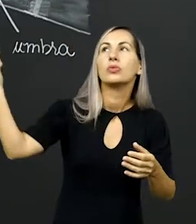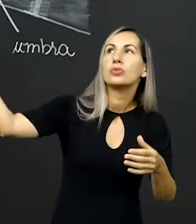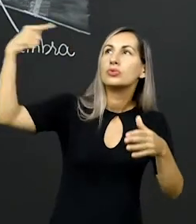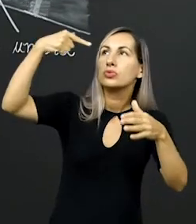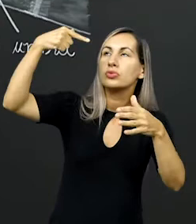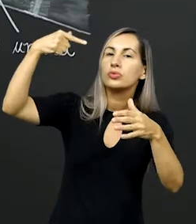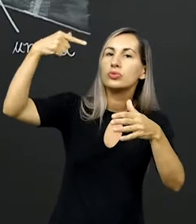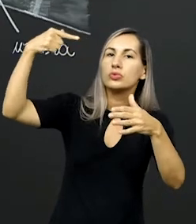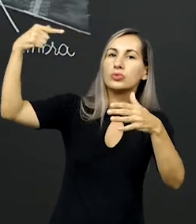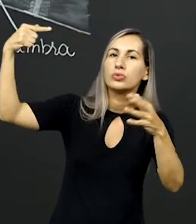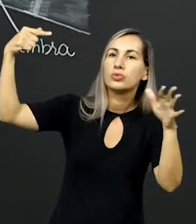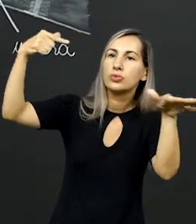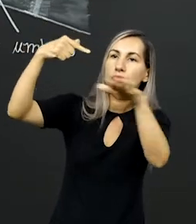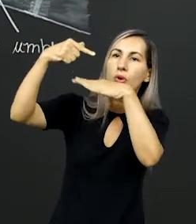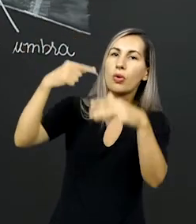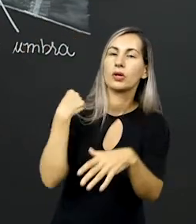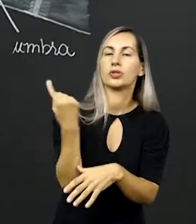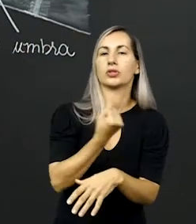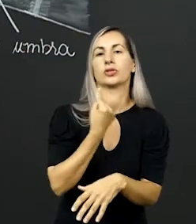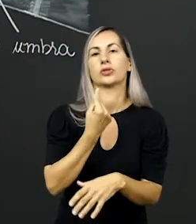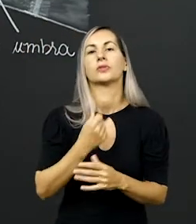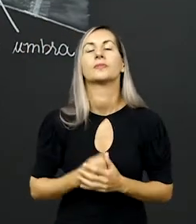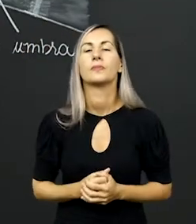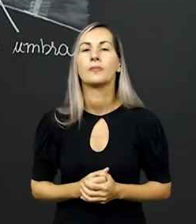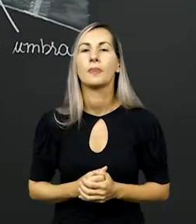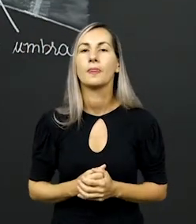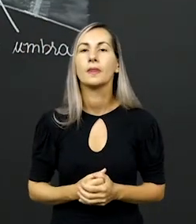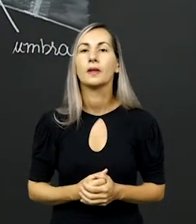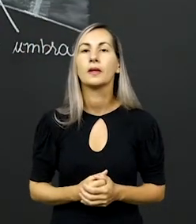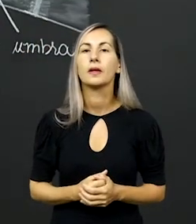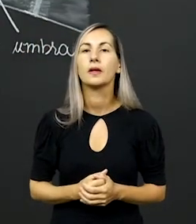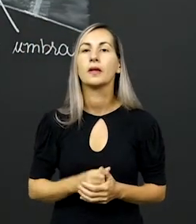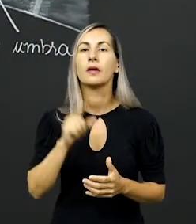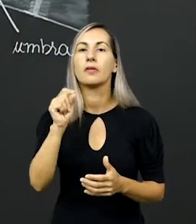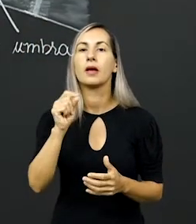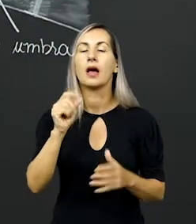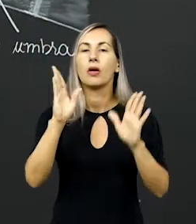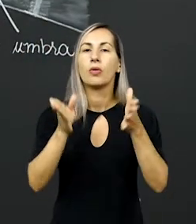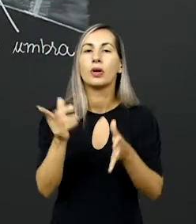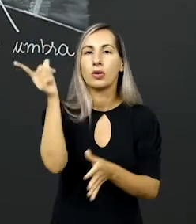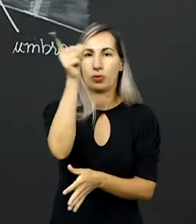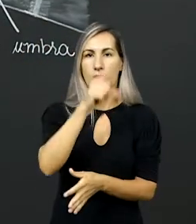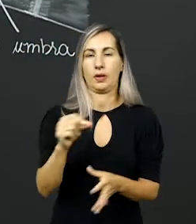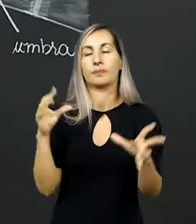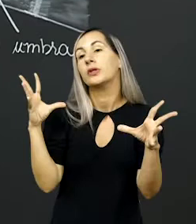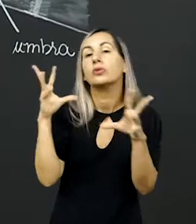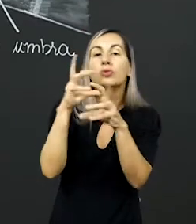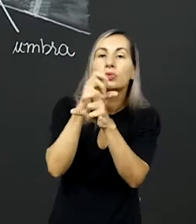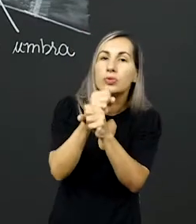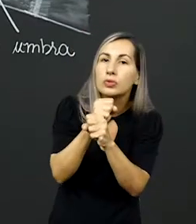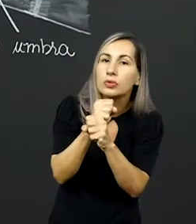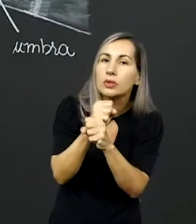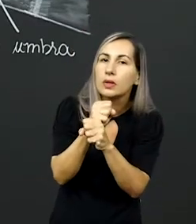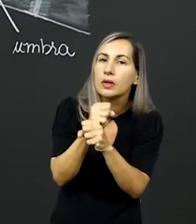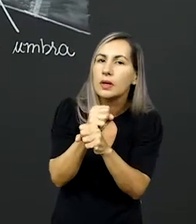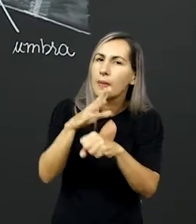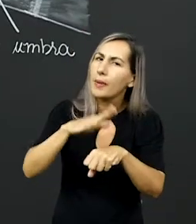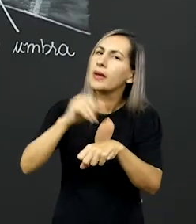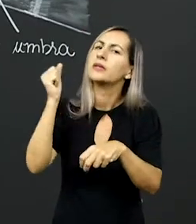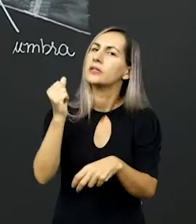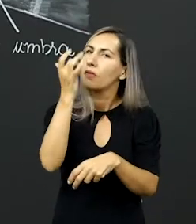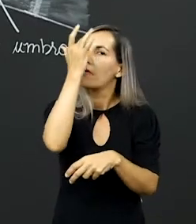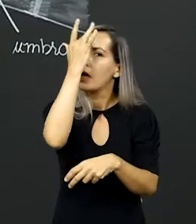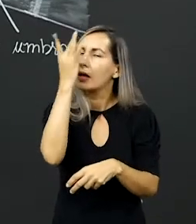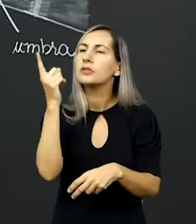Sol diretamente para a gente. Aí a gente vai para o eclipse lunar. O eclipse lunar, ele já é bem mais fácil